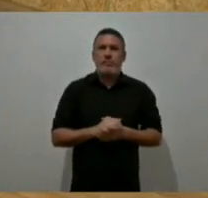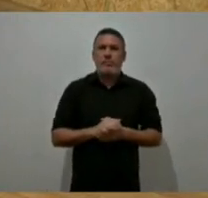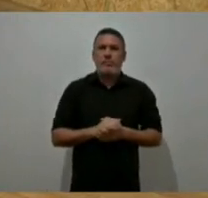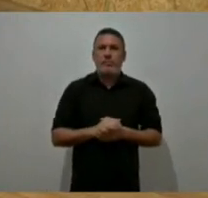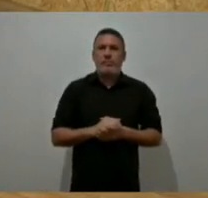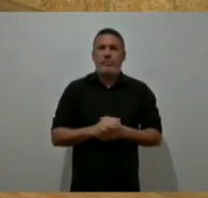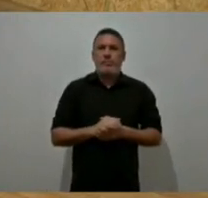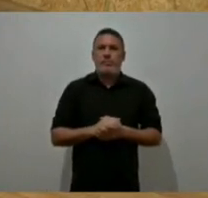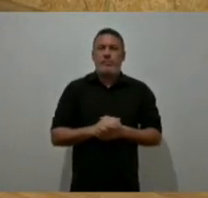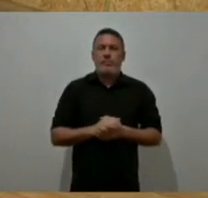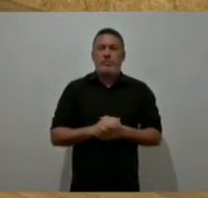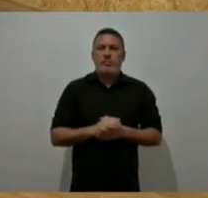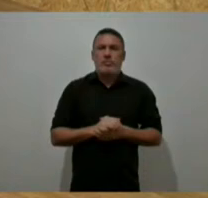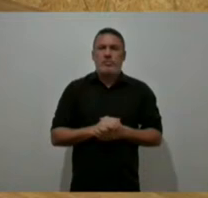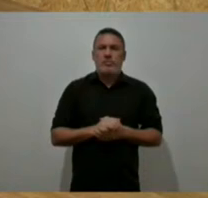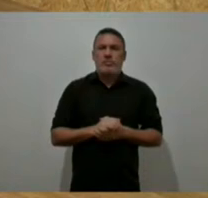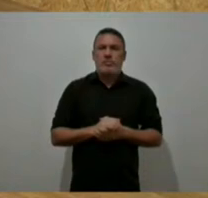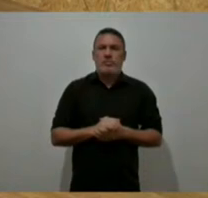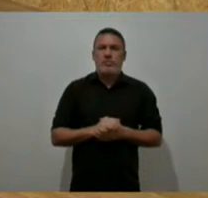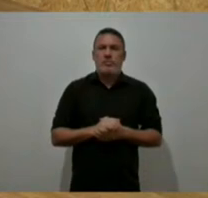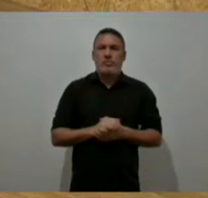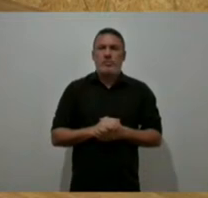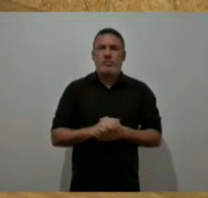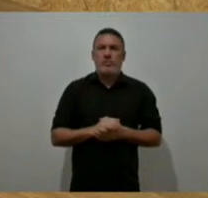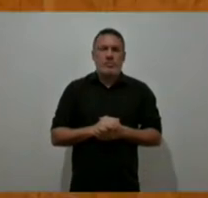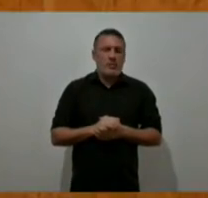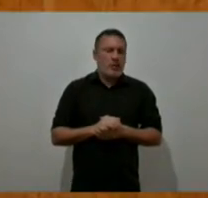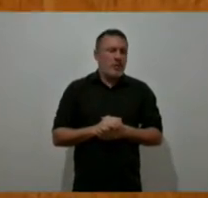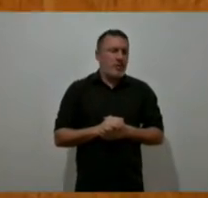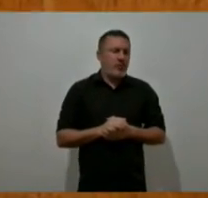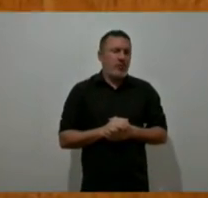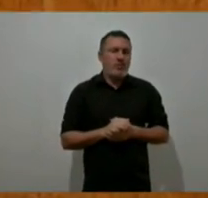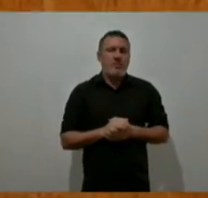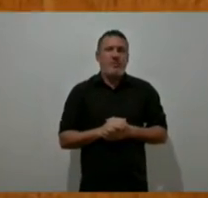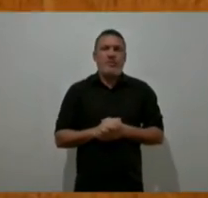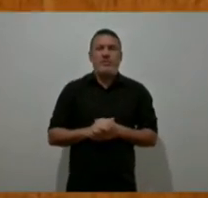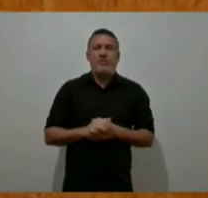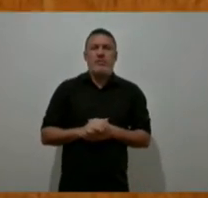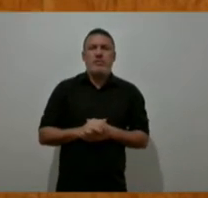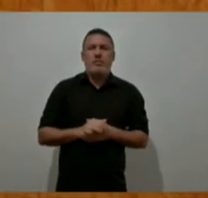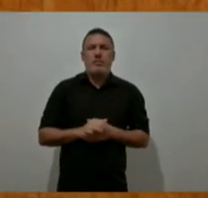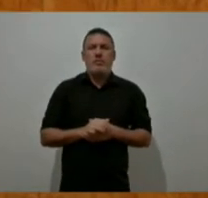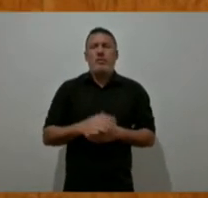Muito obrigado, Pedro. Obrigado, Paulo. Agora uma vinheta.